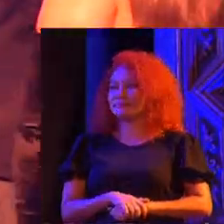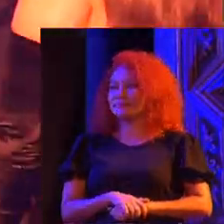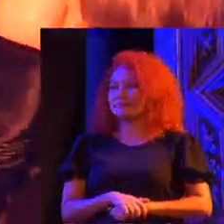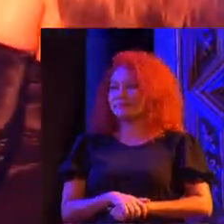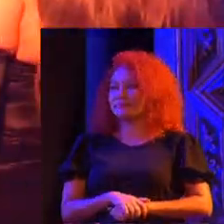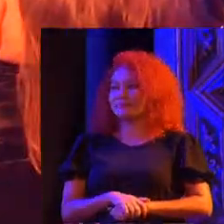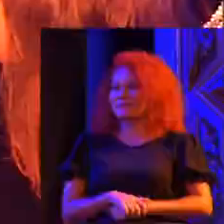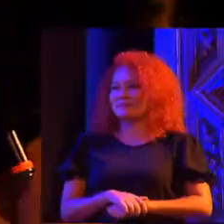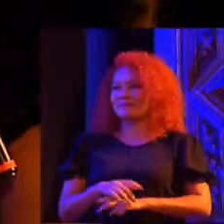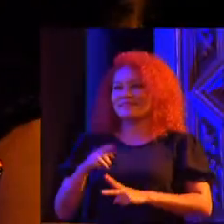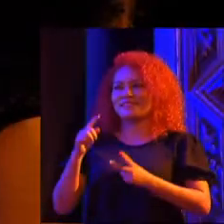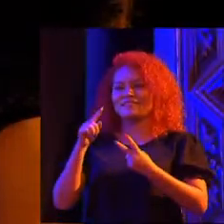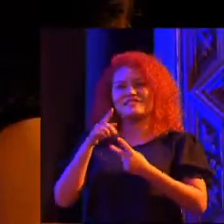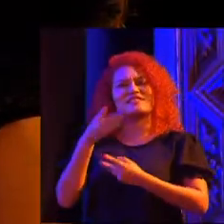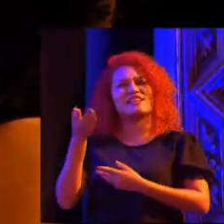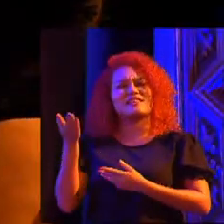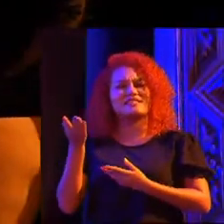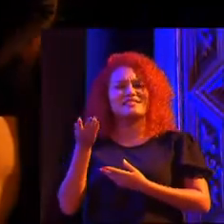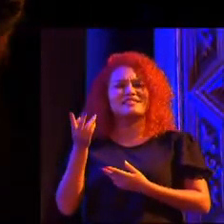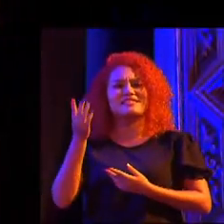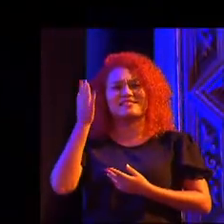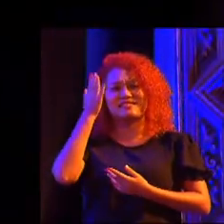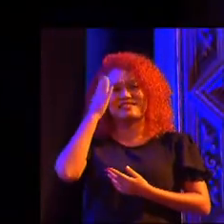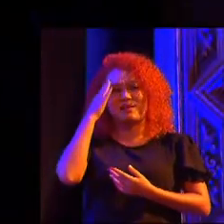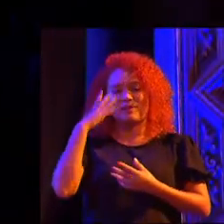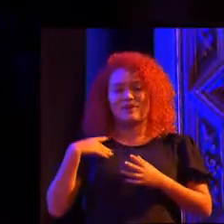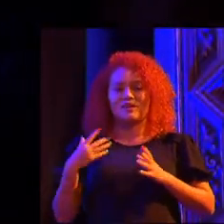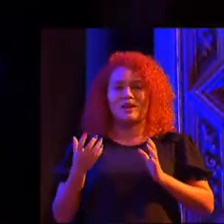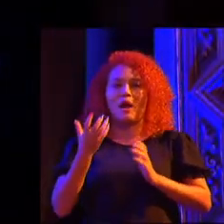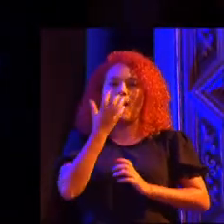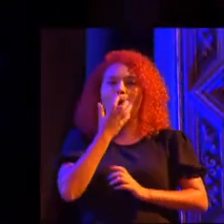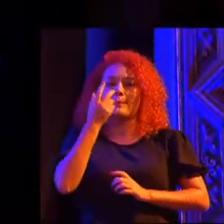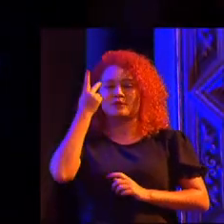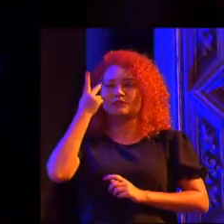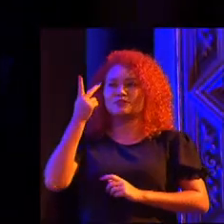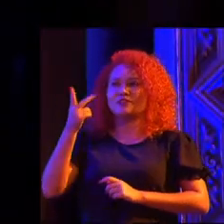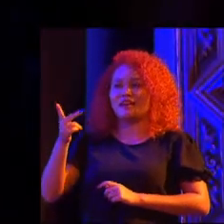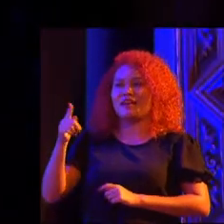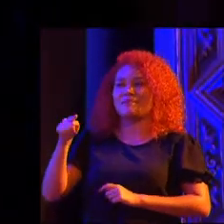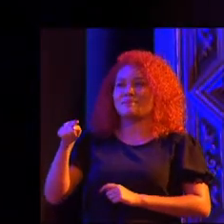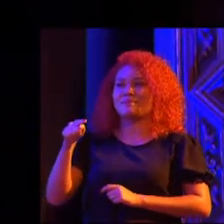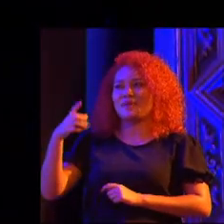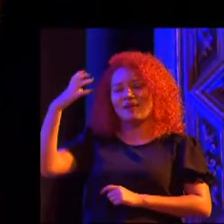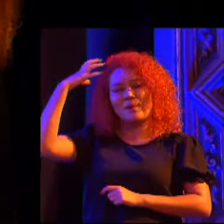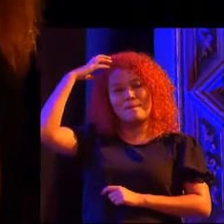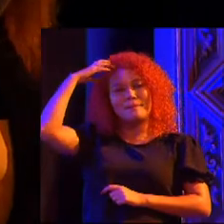Vocês sabem que Galera da Laje, o maior hit da Gangue do Eletro, foi feito por Príncipe Negro, né?